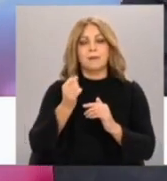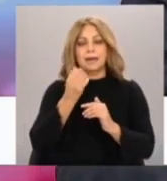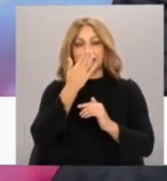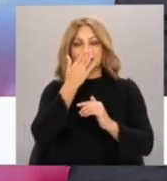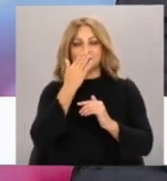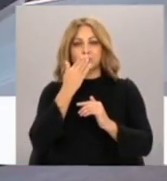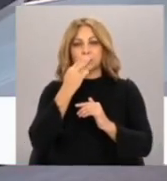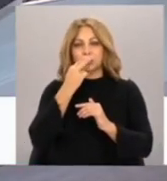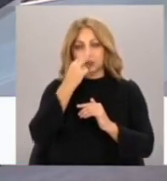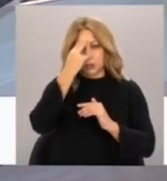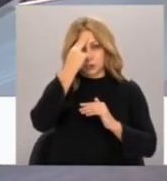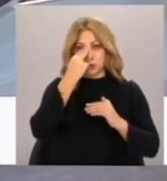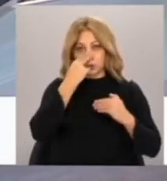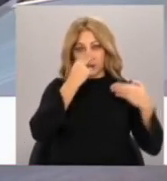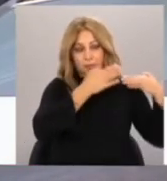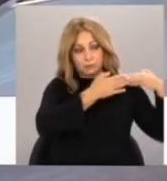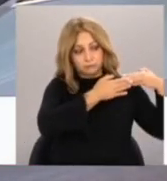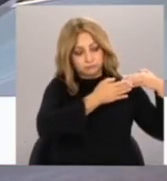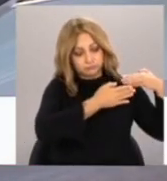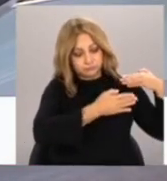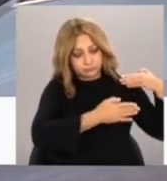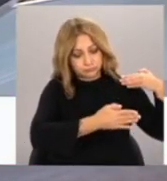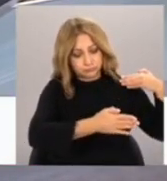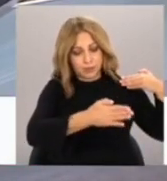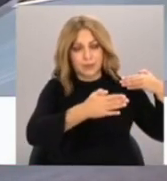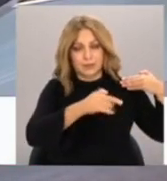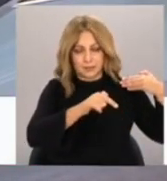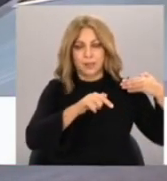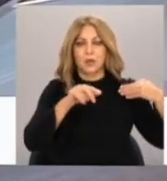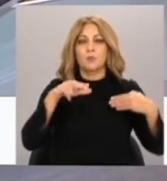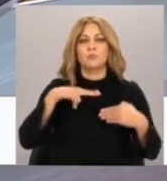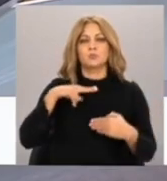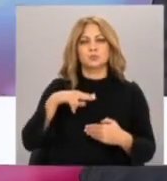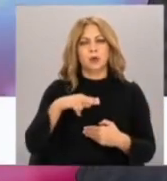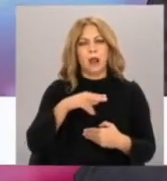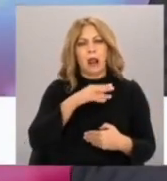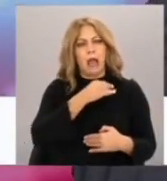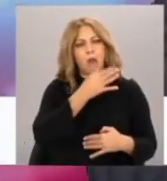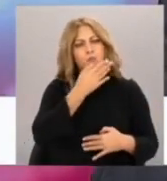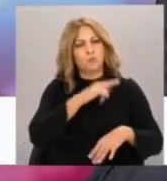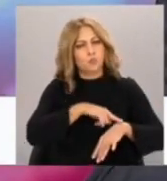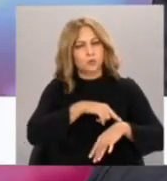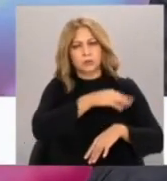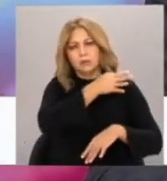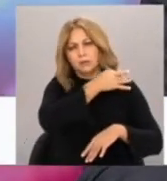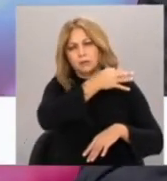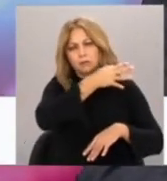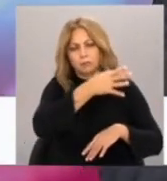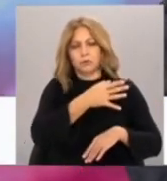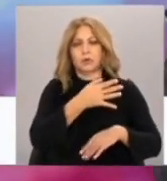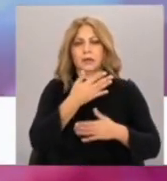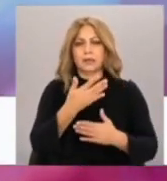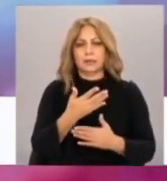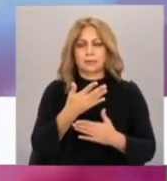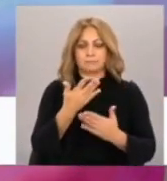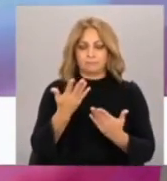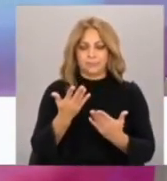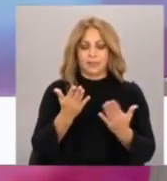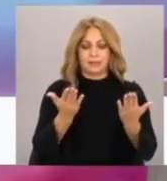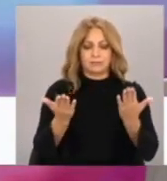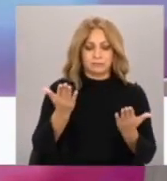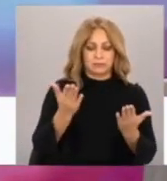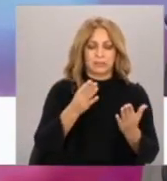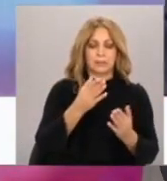história a longo prazo do país o Portugal vive há muito tempo um dilema até circular entre ser ou um país